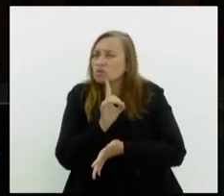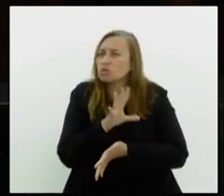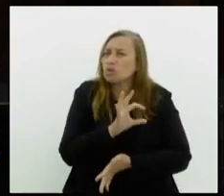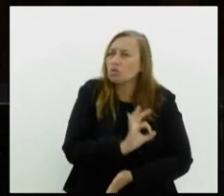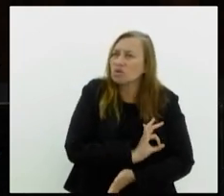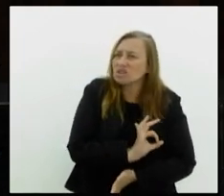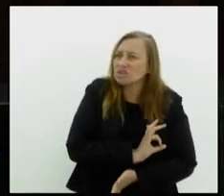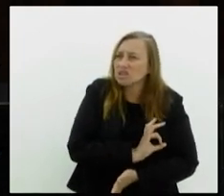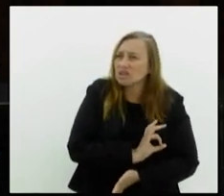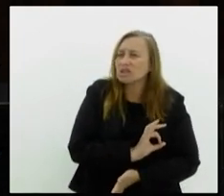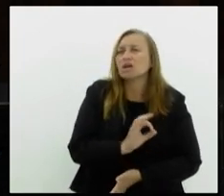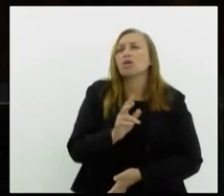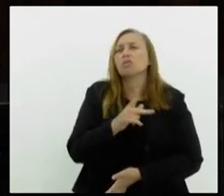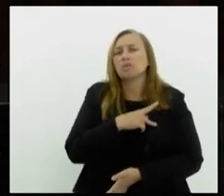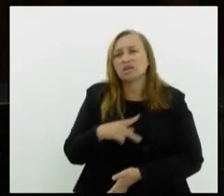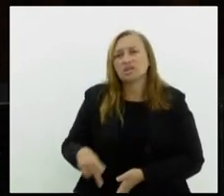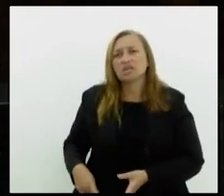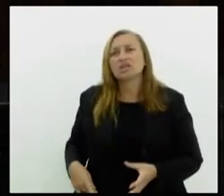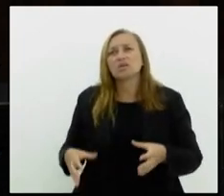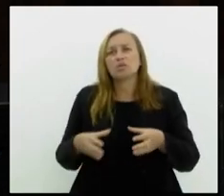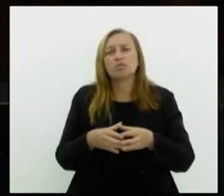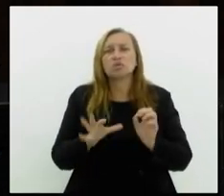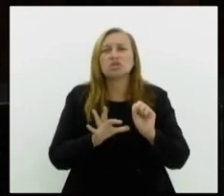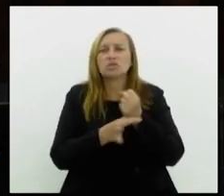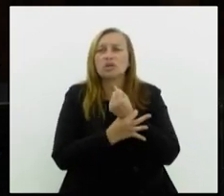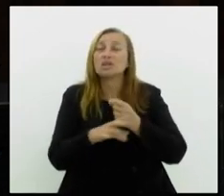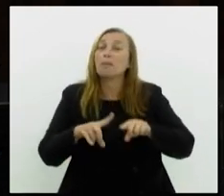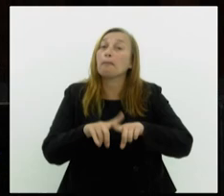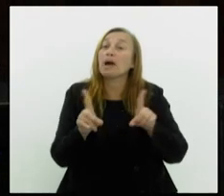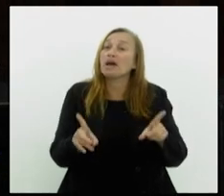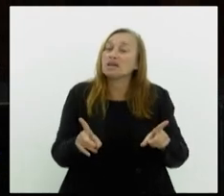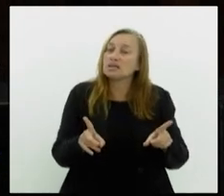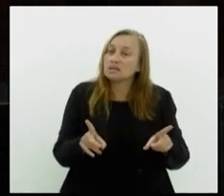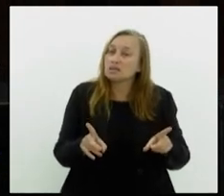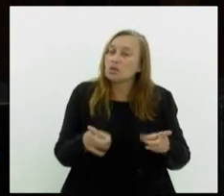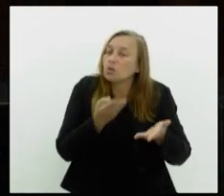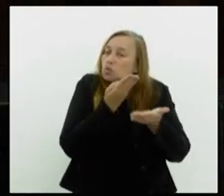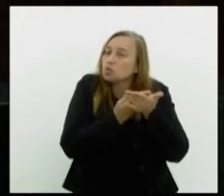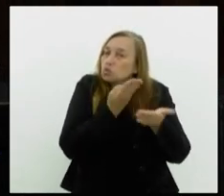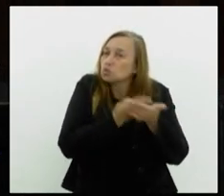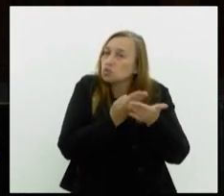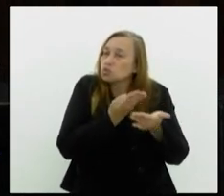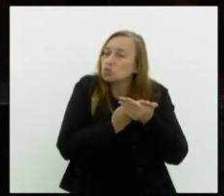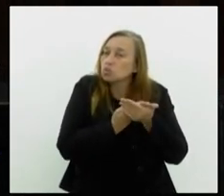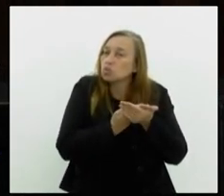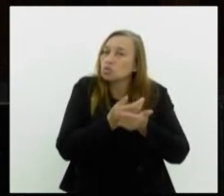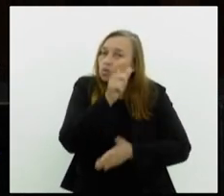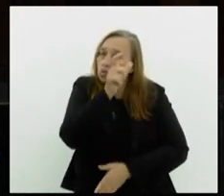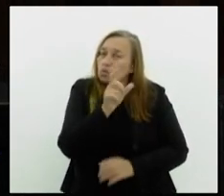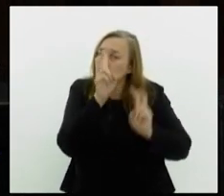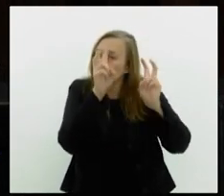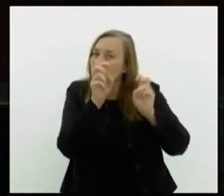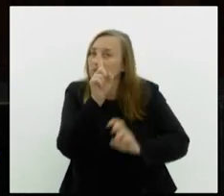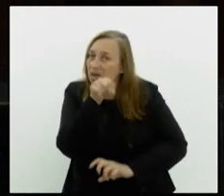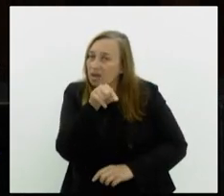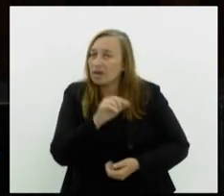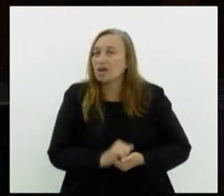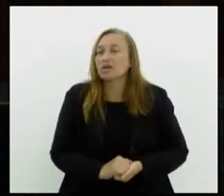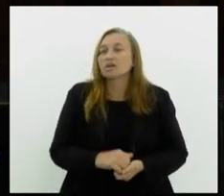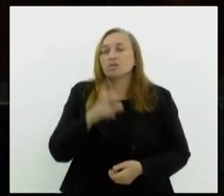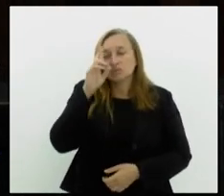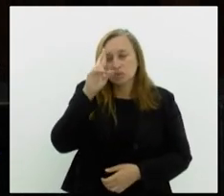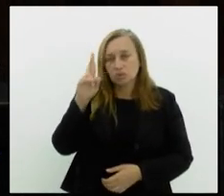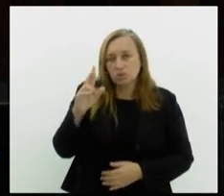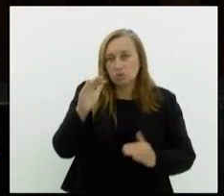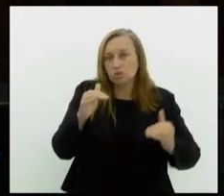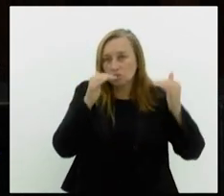policial, como presidente da Comissão de Segurança, mas como um estudioso do tema que é. Vossa Excelência